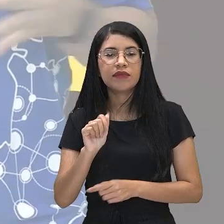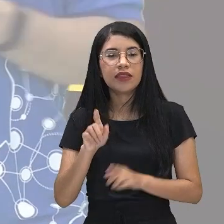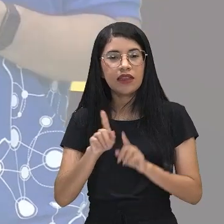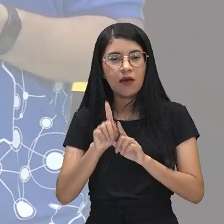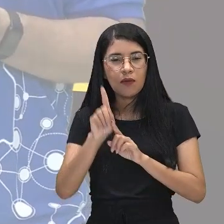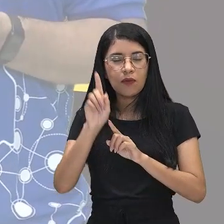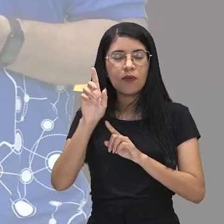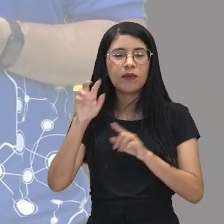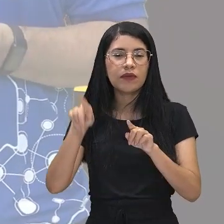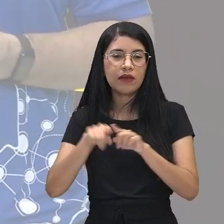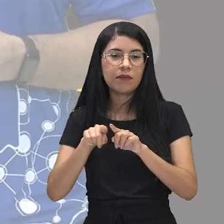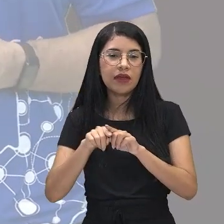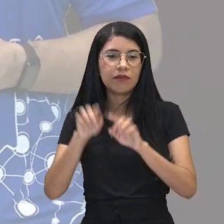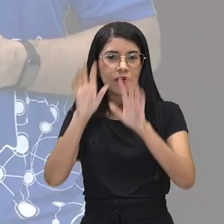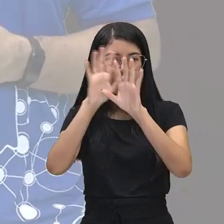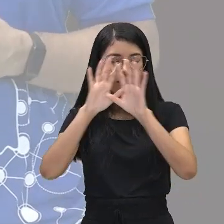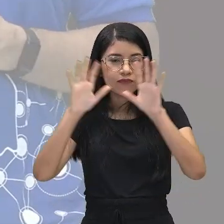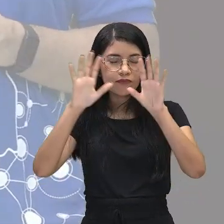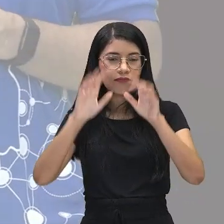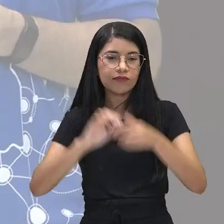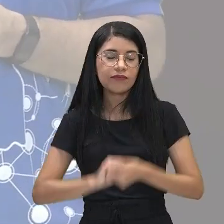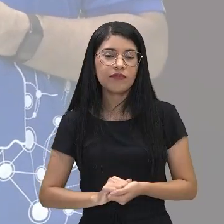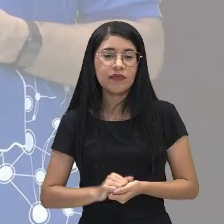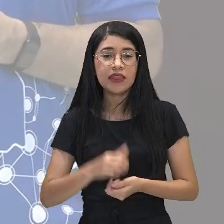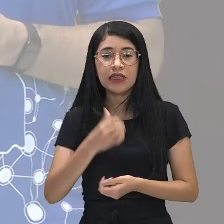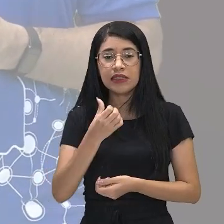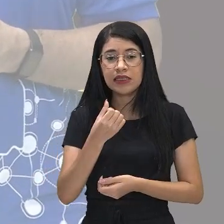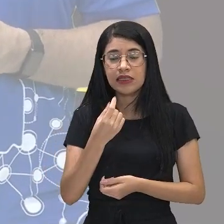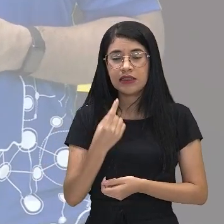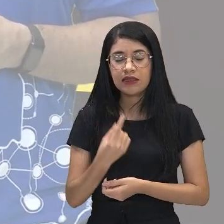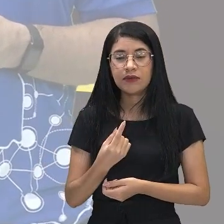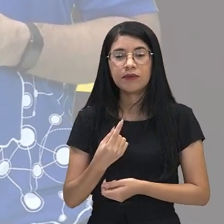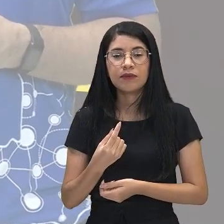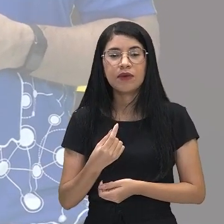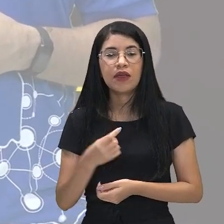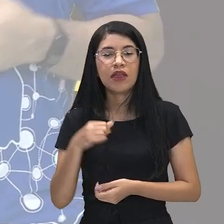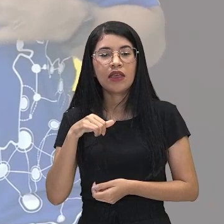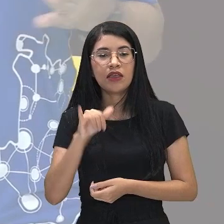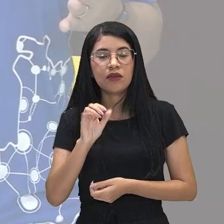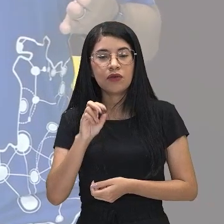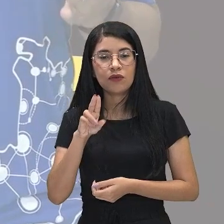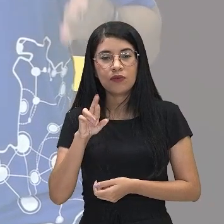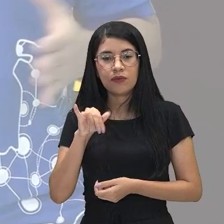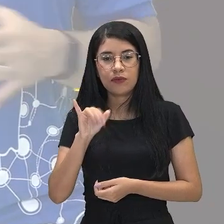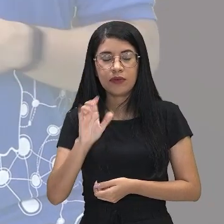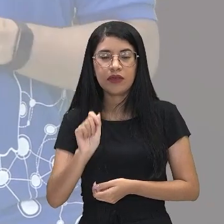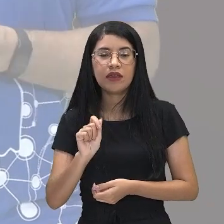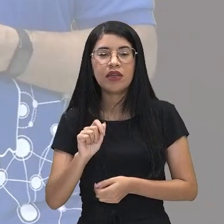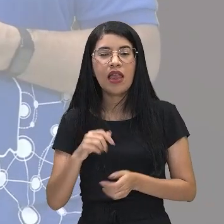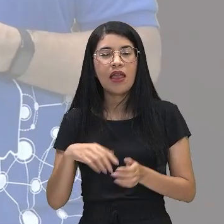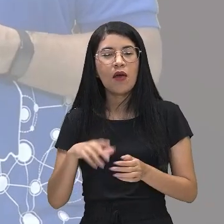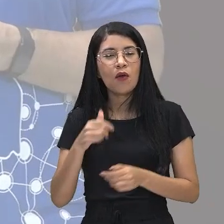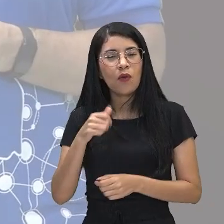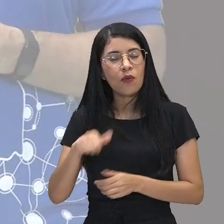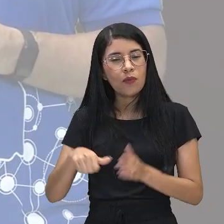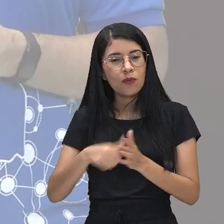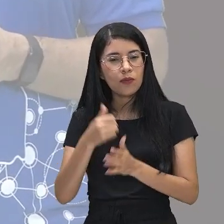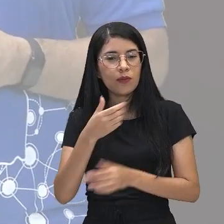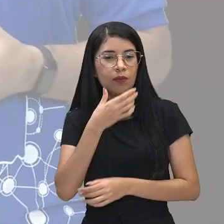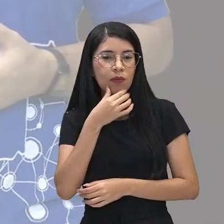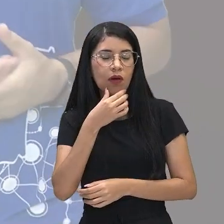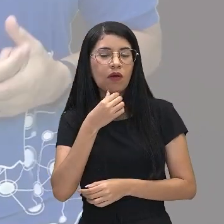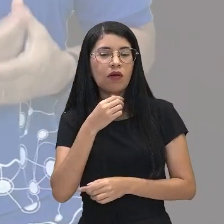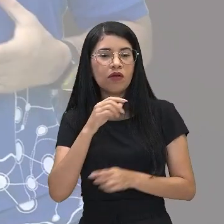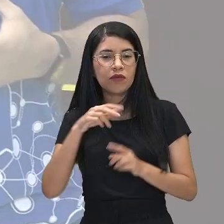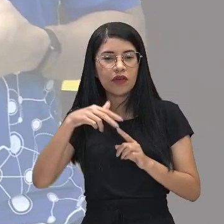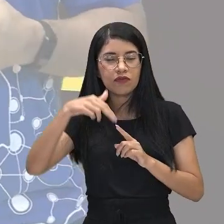soviéticos. Em 61, guardem essa data, Yuri Gagarin seria o primeiro homem levado ao espaço pelos